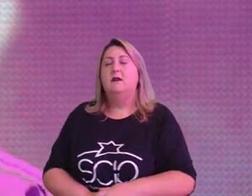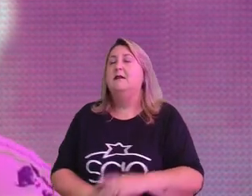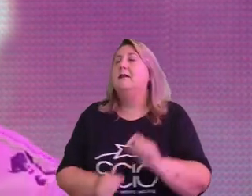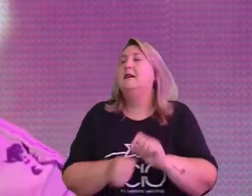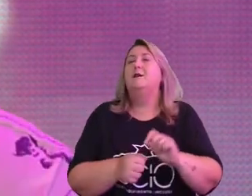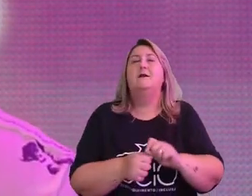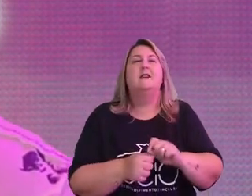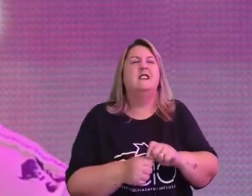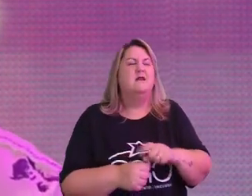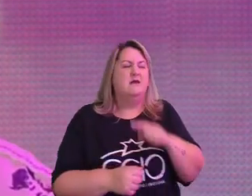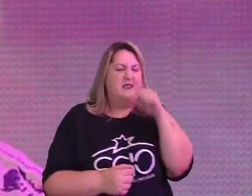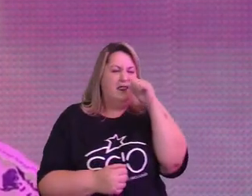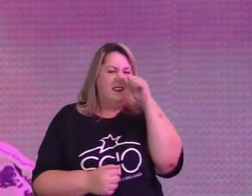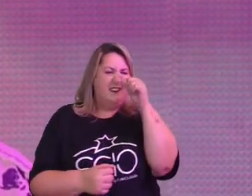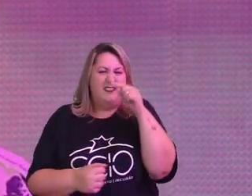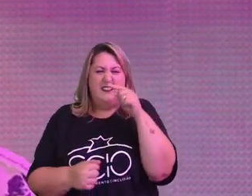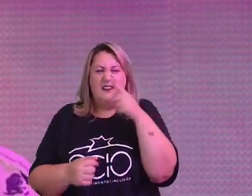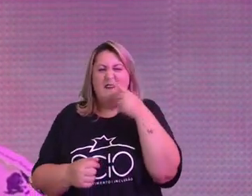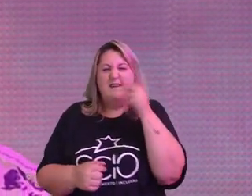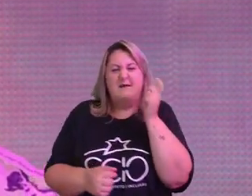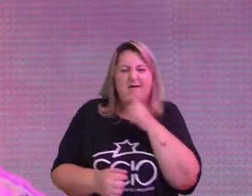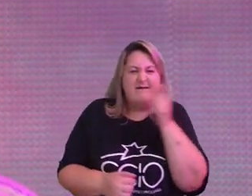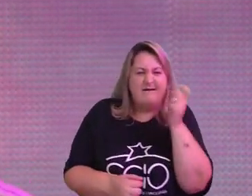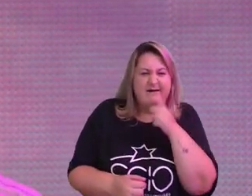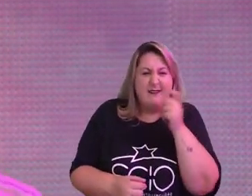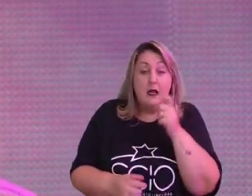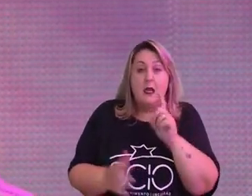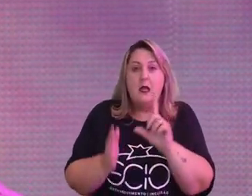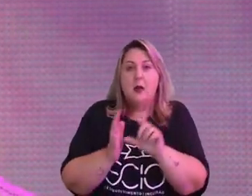Faço tipo, falo coisas que eu não sou,